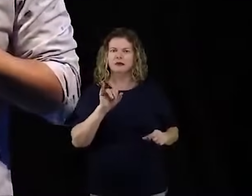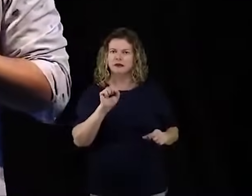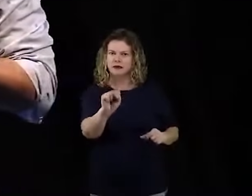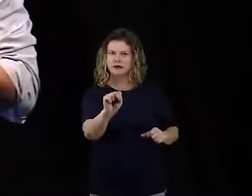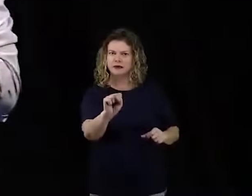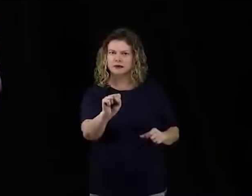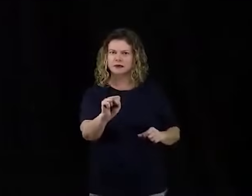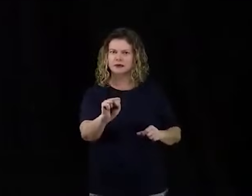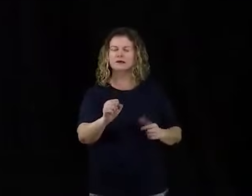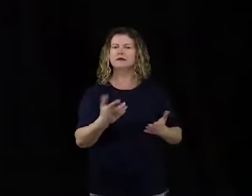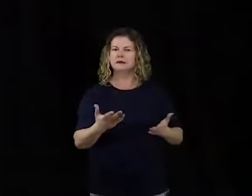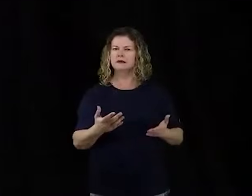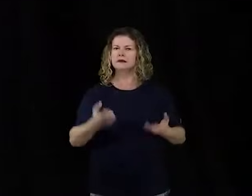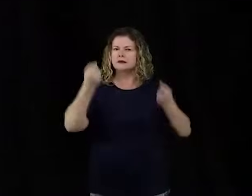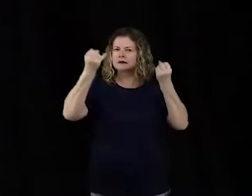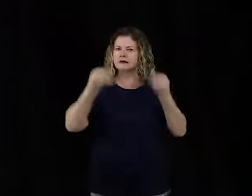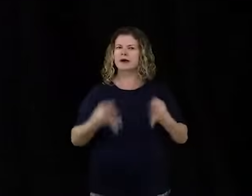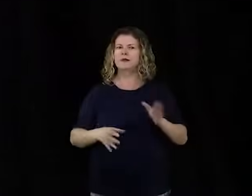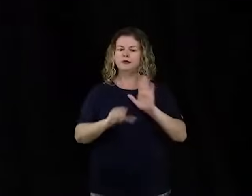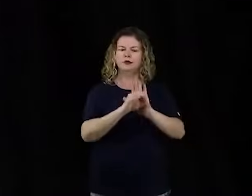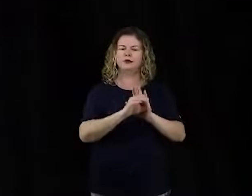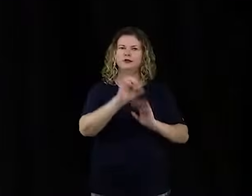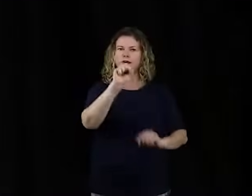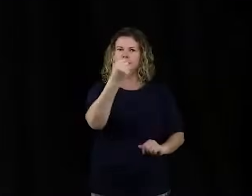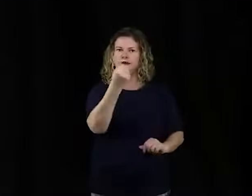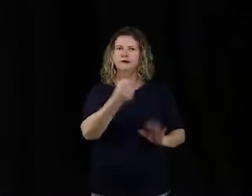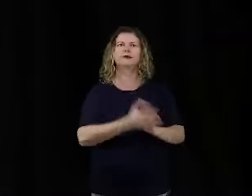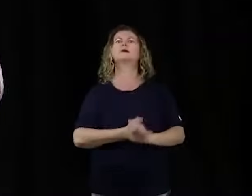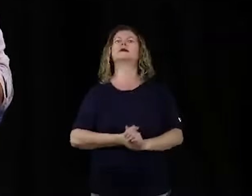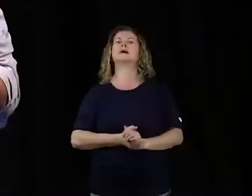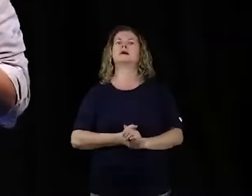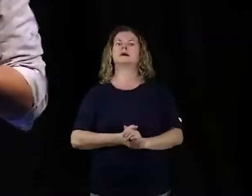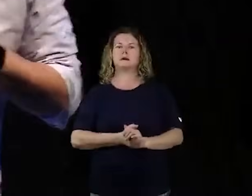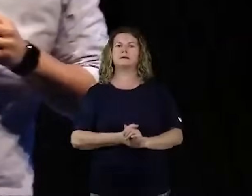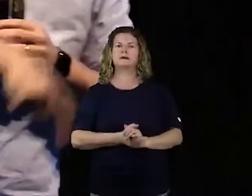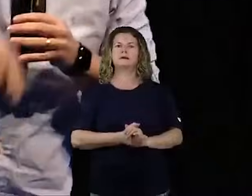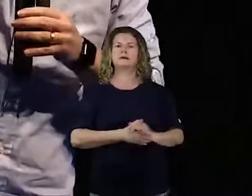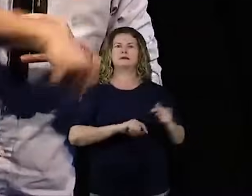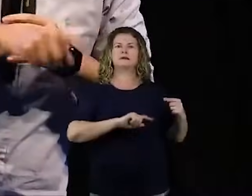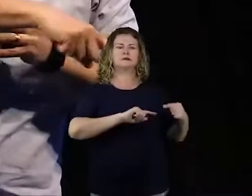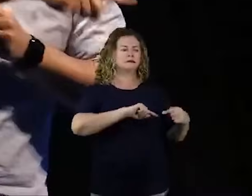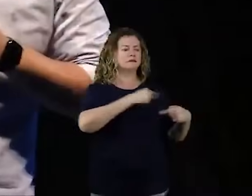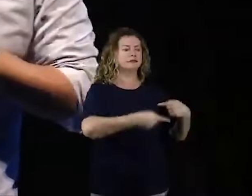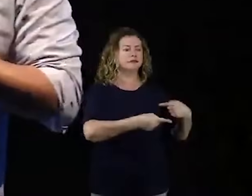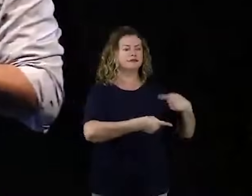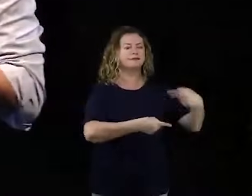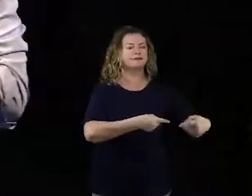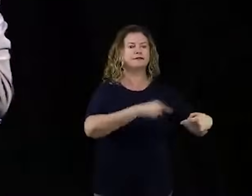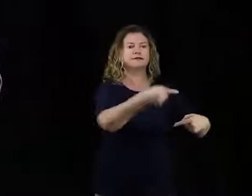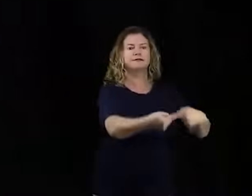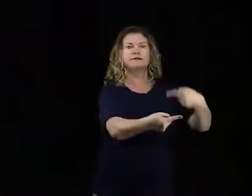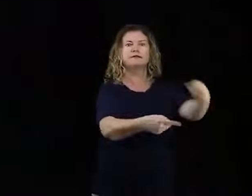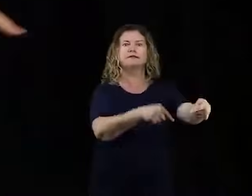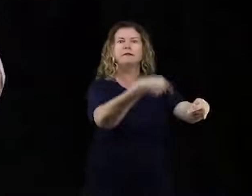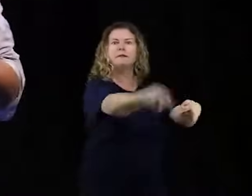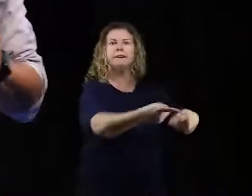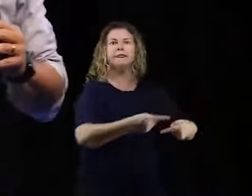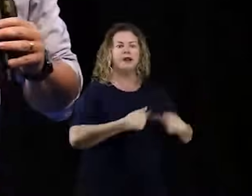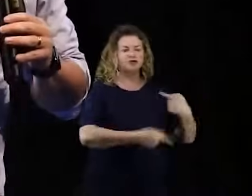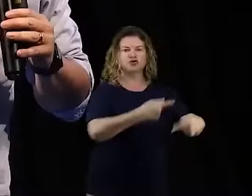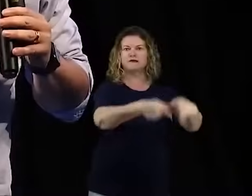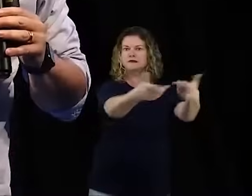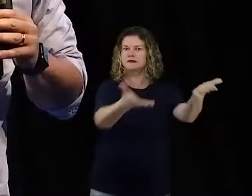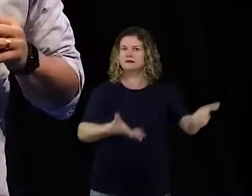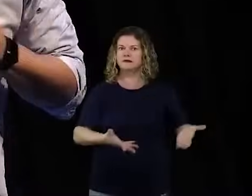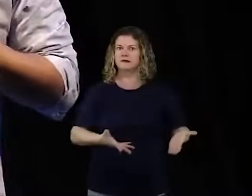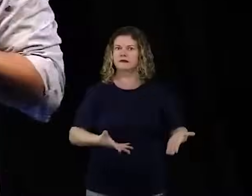espíritos familiares que Transit de de pai para filho de filho para neto que ficam na família se alimentando do